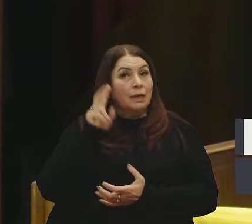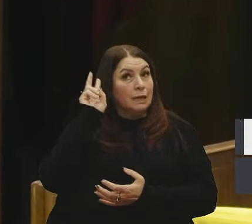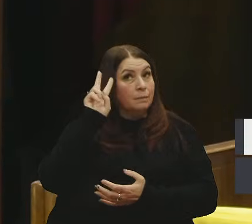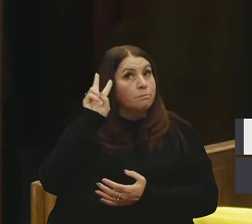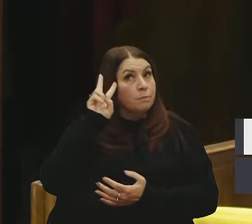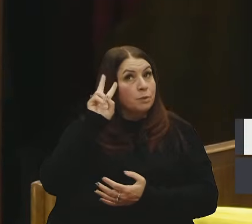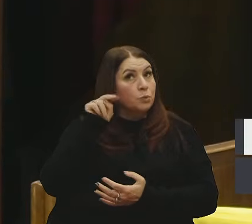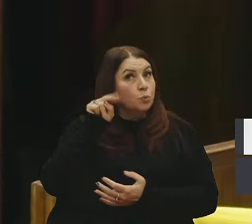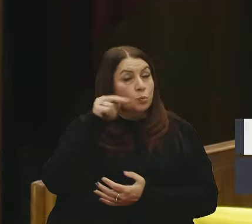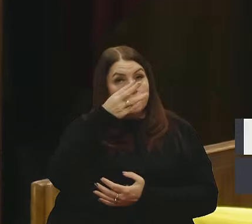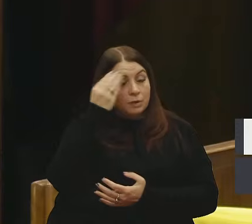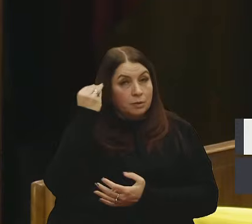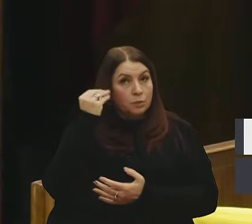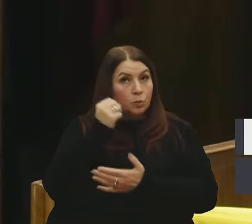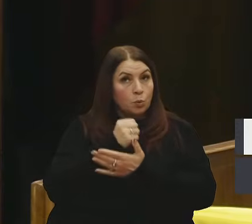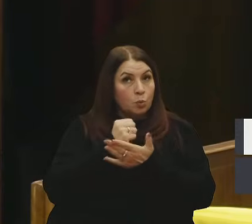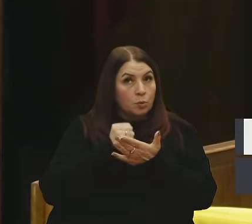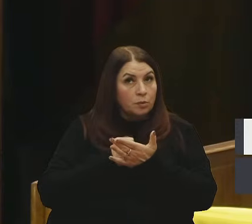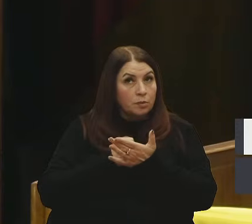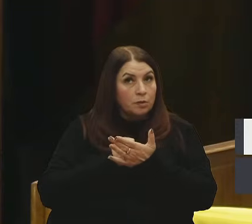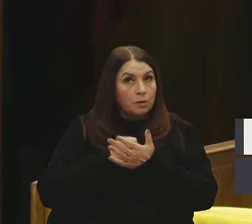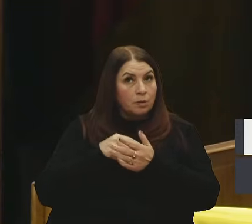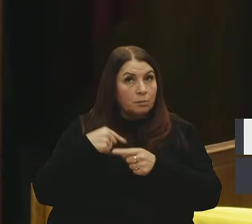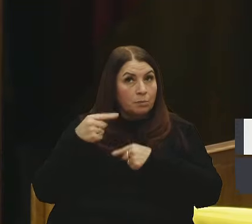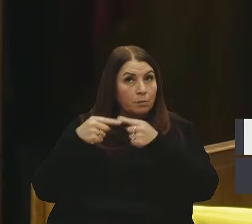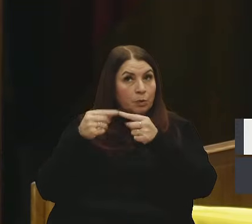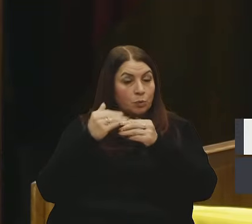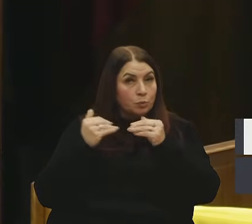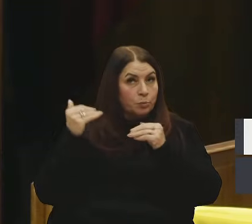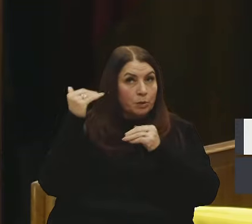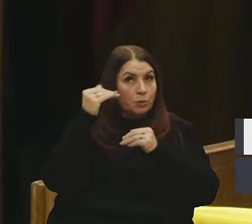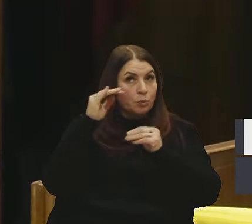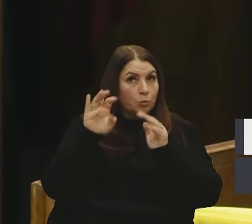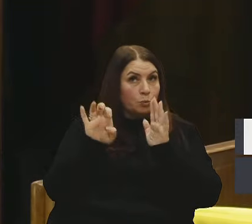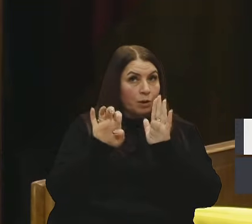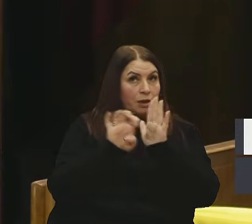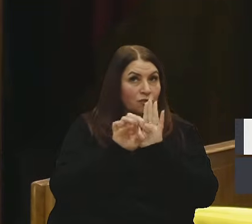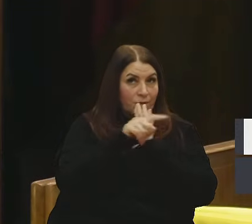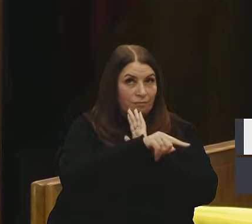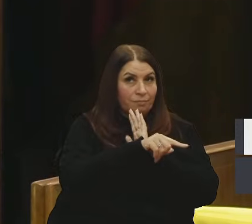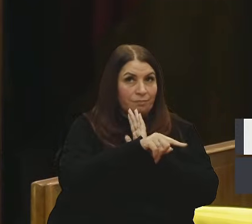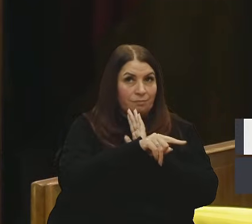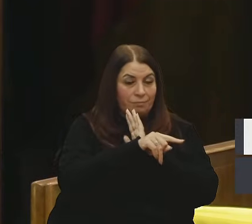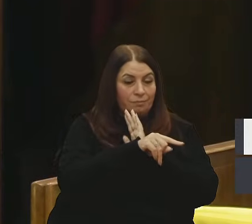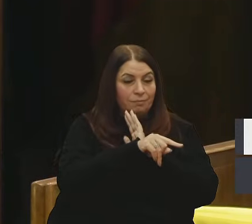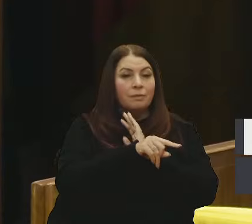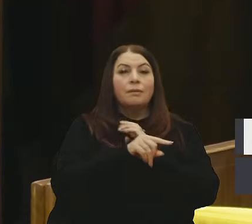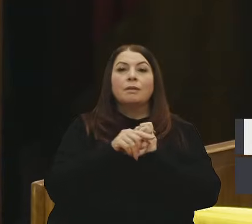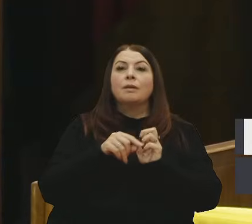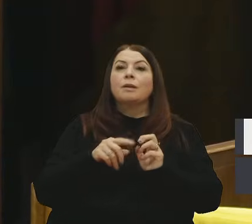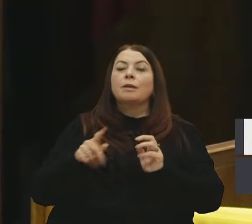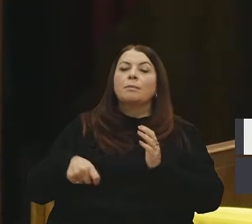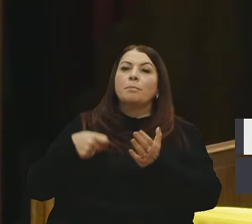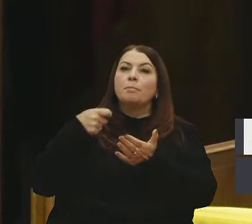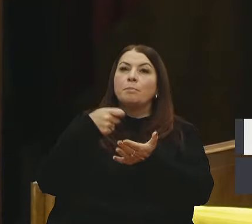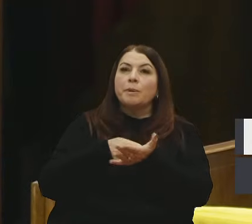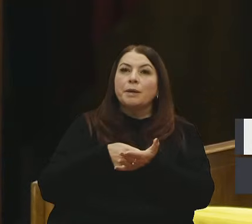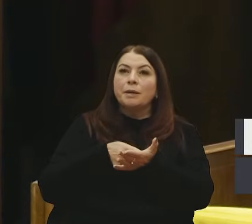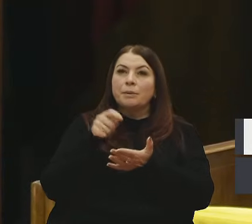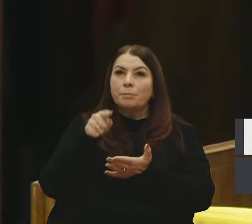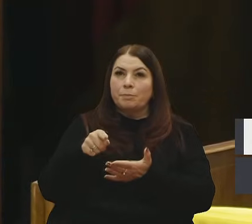Lembrando, nunca esquecendo, o contrato é hierarquicamente superior ao edital. O desembolso